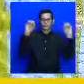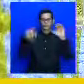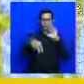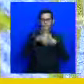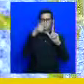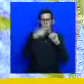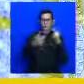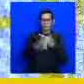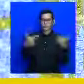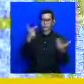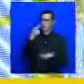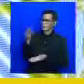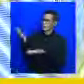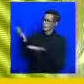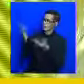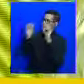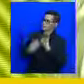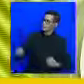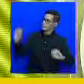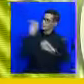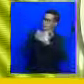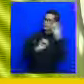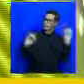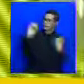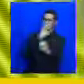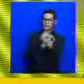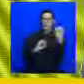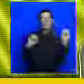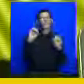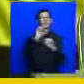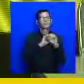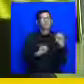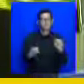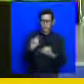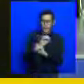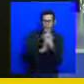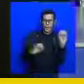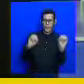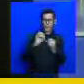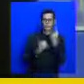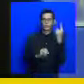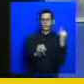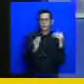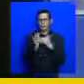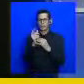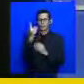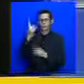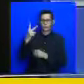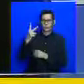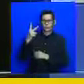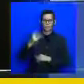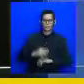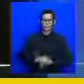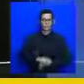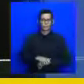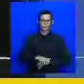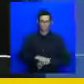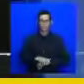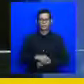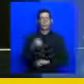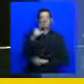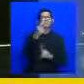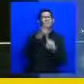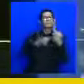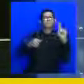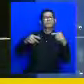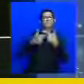posicionadas, valendo. Globo carregado, embaralhando 12 bolas numeradas de 01 a 12. Qual é o